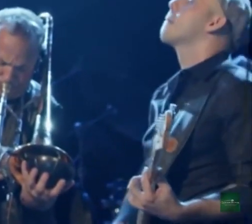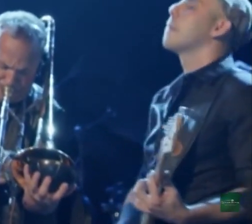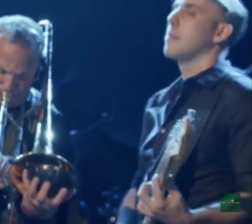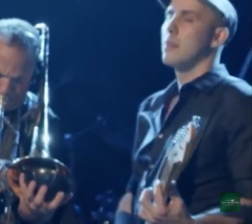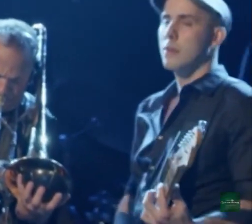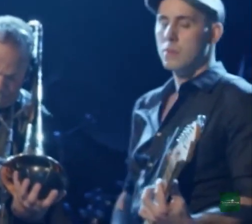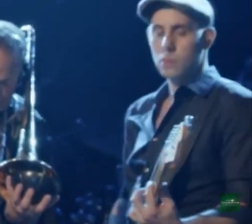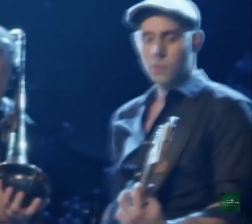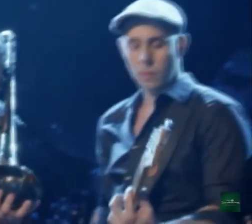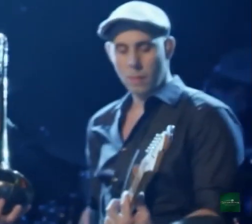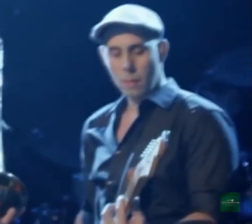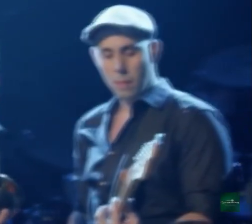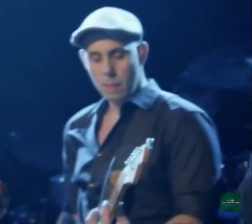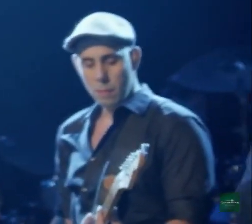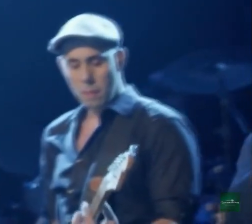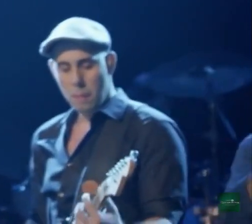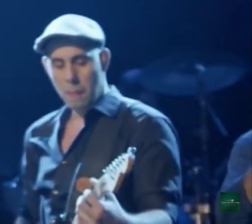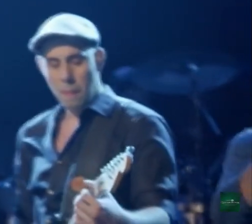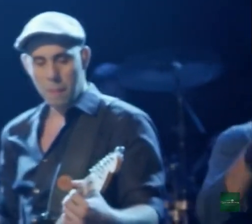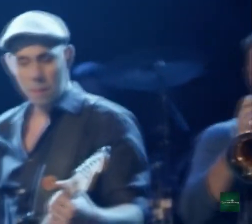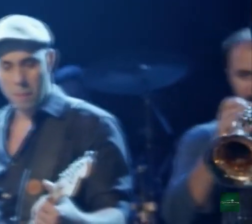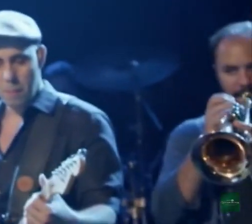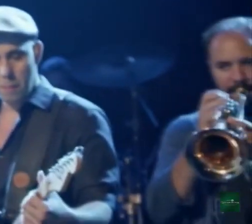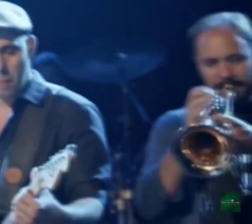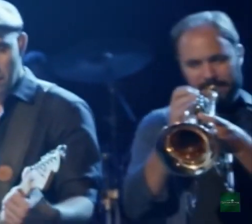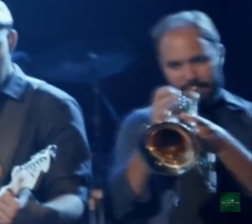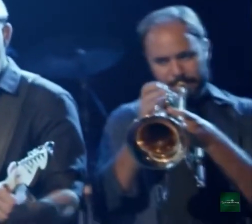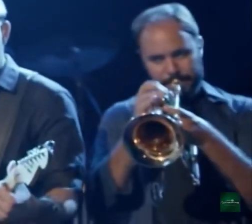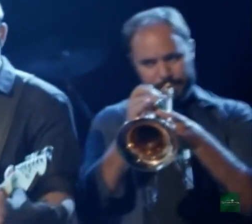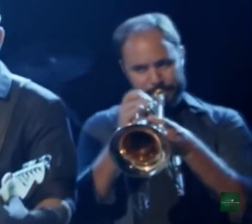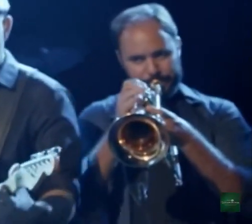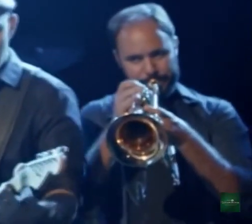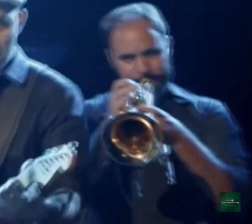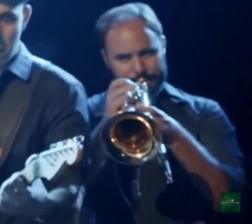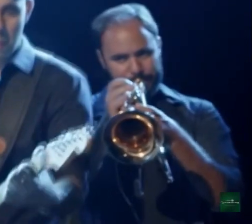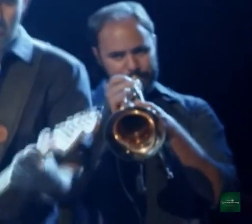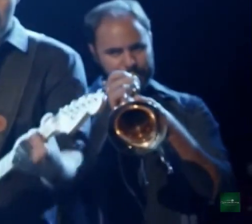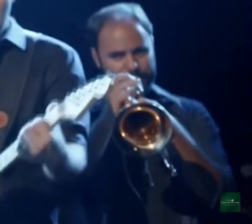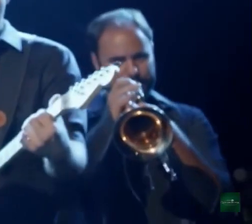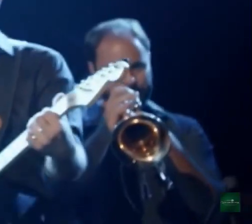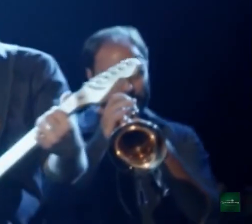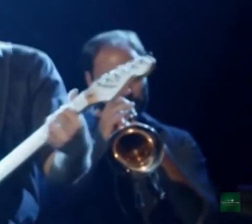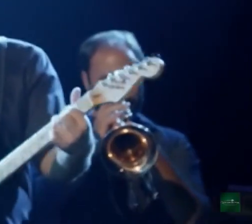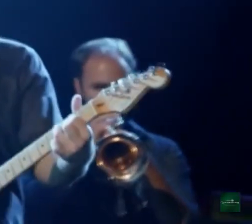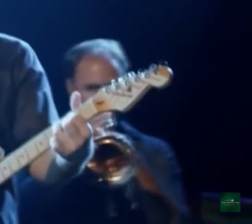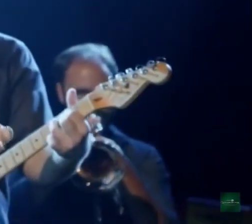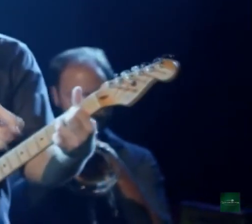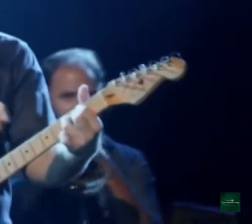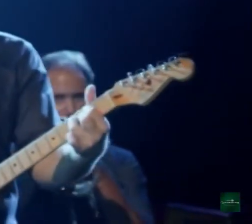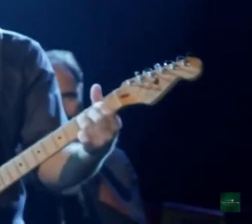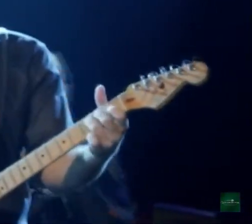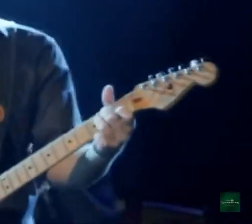tenha sempre comigo o abrigo